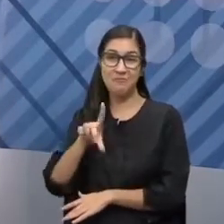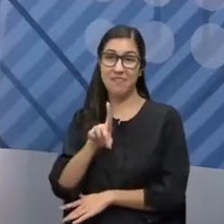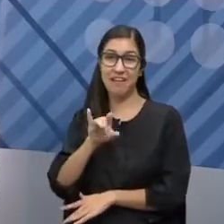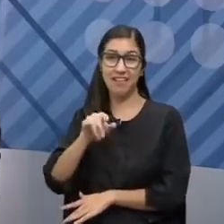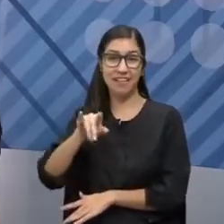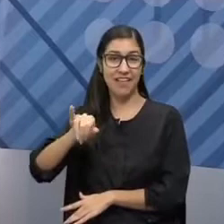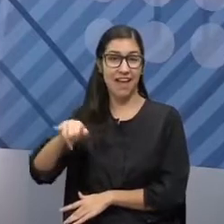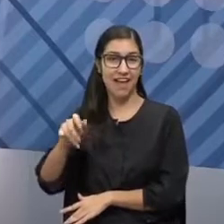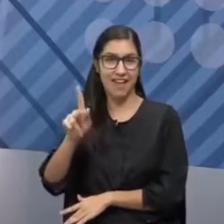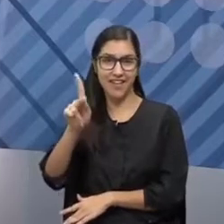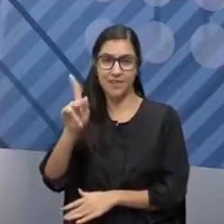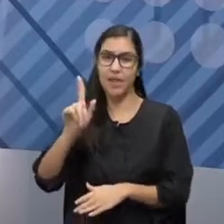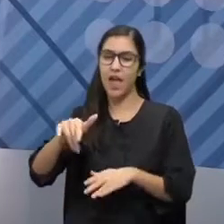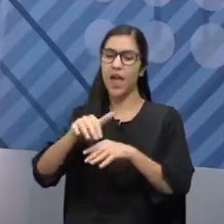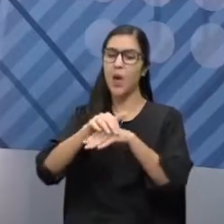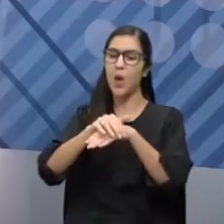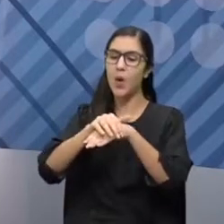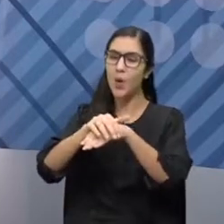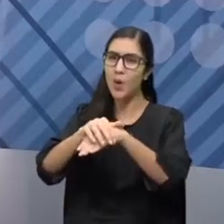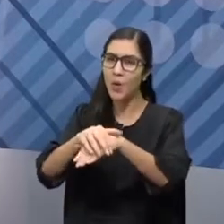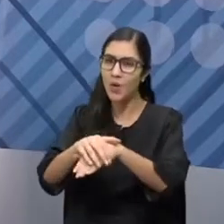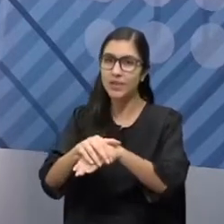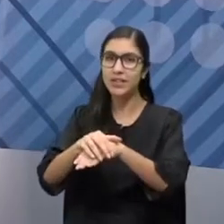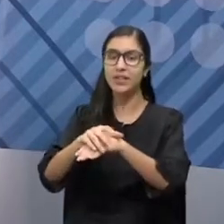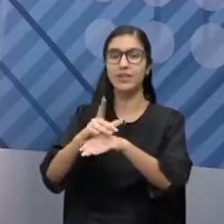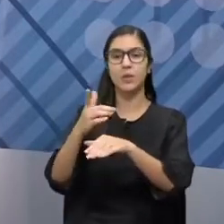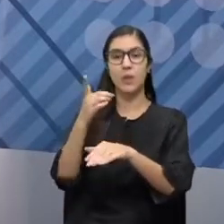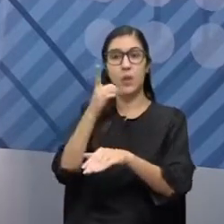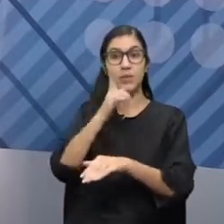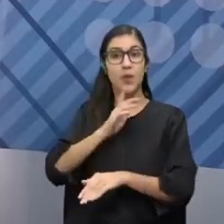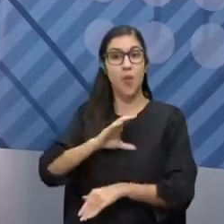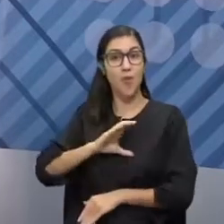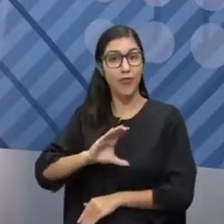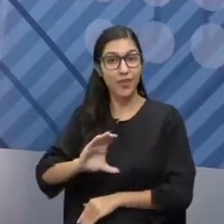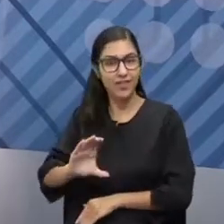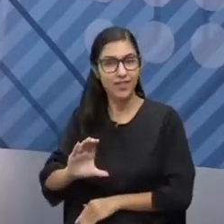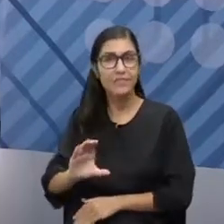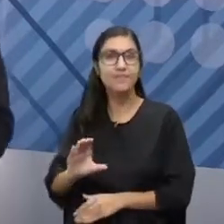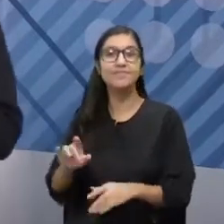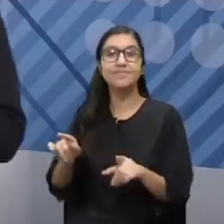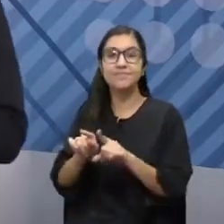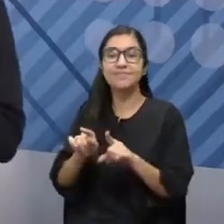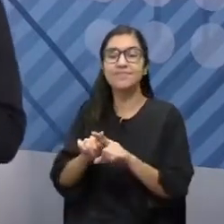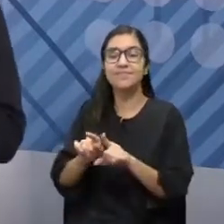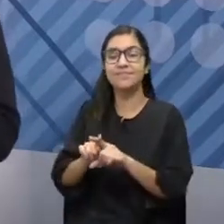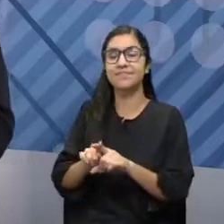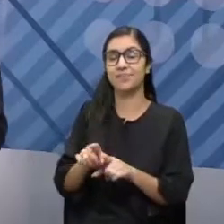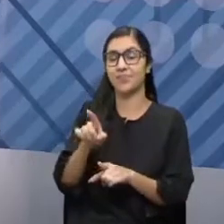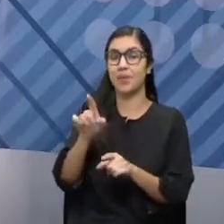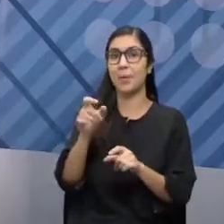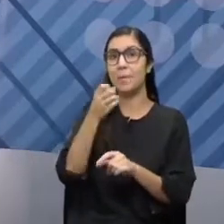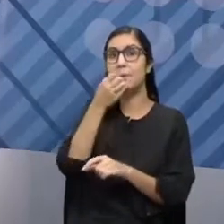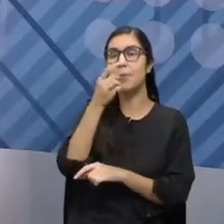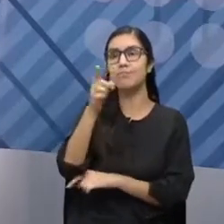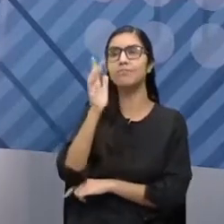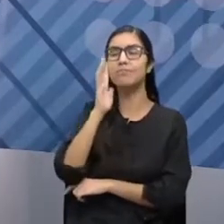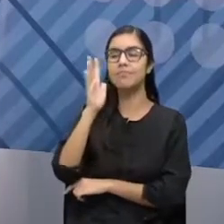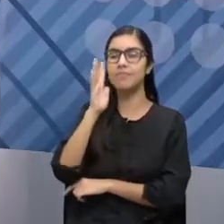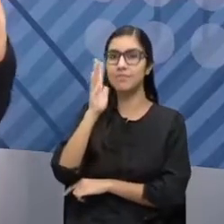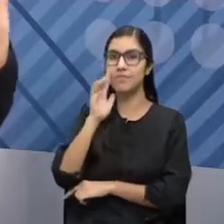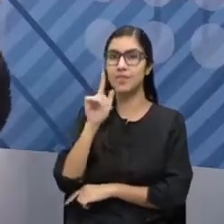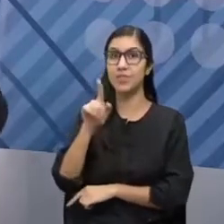metodologia coativa, no toque, no vínculo de confiança. Inclusive, pessoal, vale ressaltar que quando